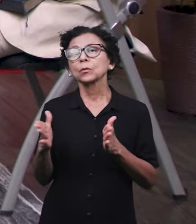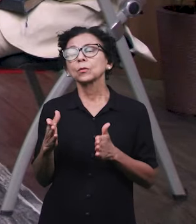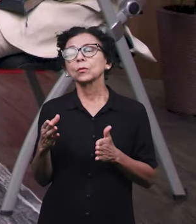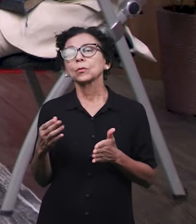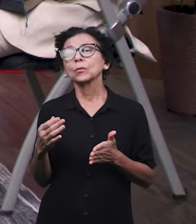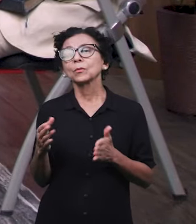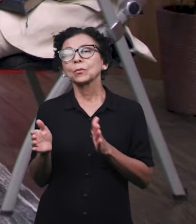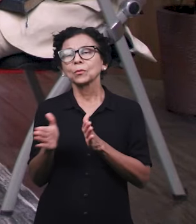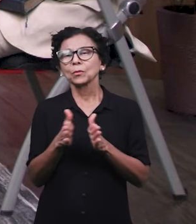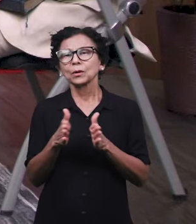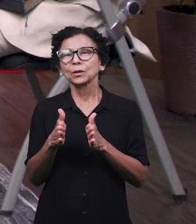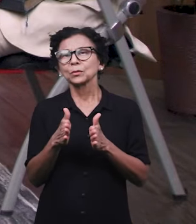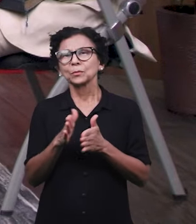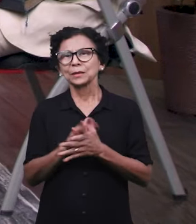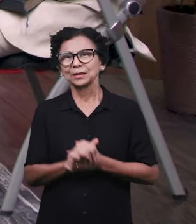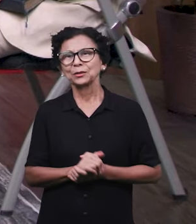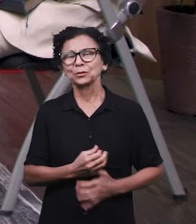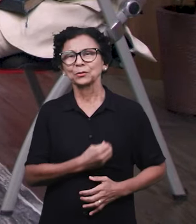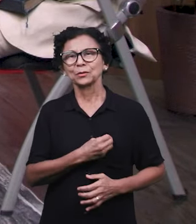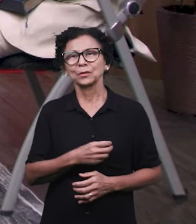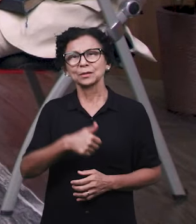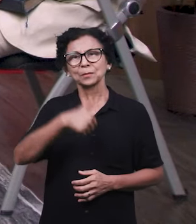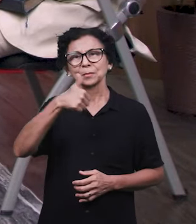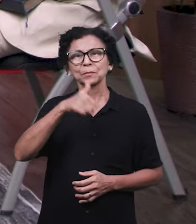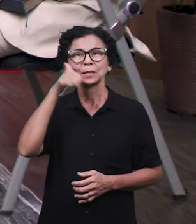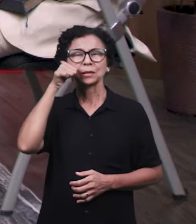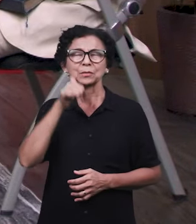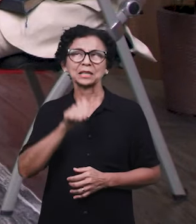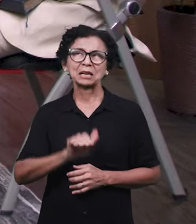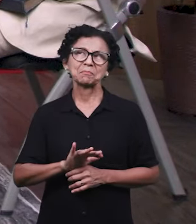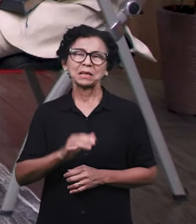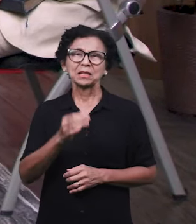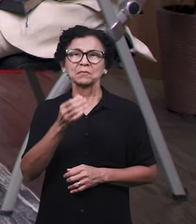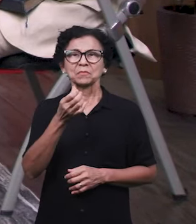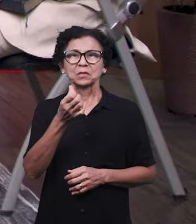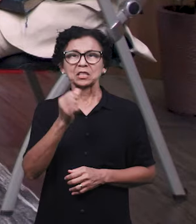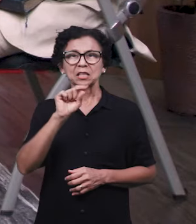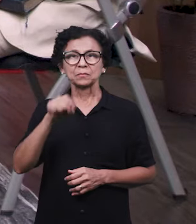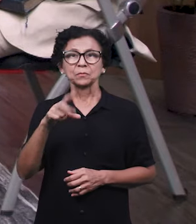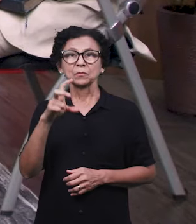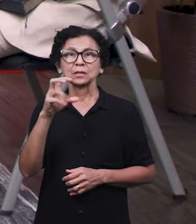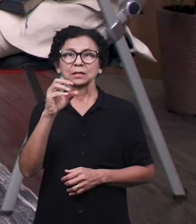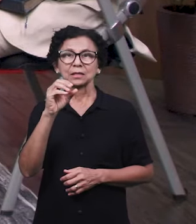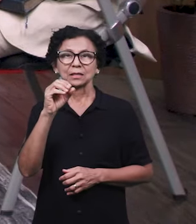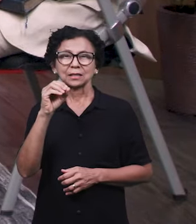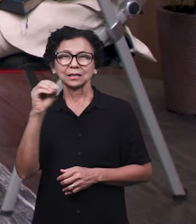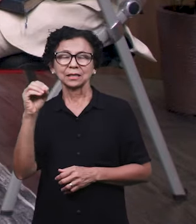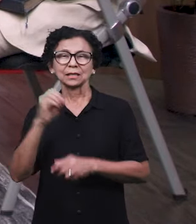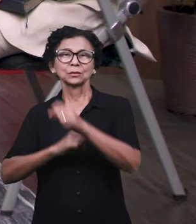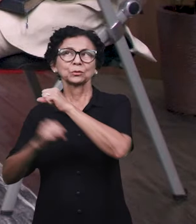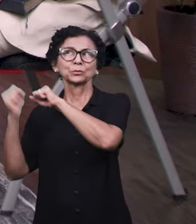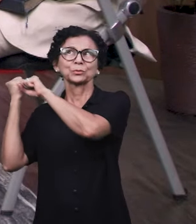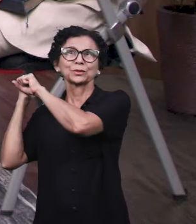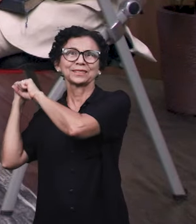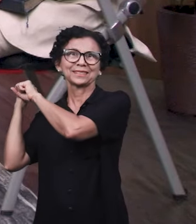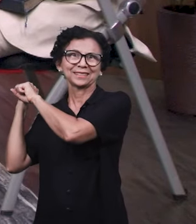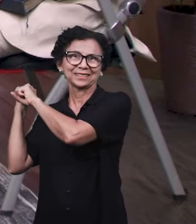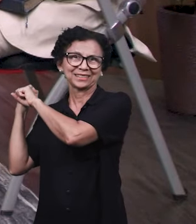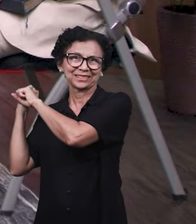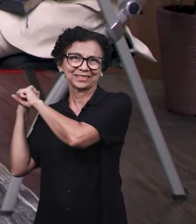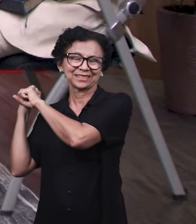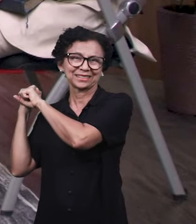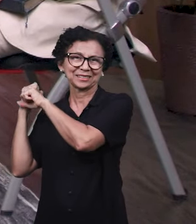anos. Bom, então são algumas coisas que a gente vê que corroboram com a palavra. O que nós estamos querendo dizer com isso?